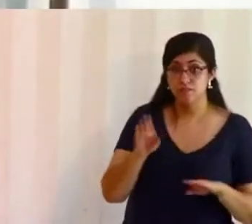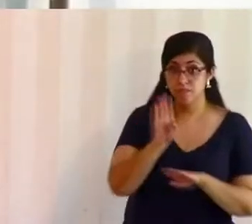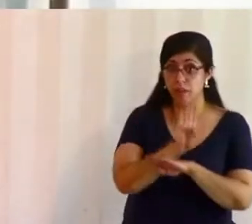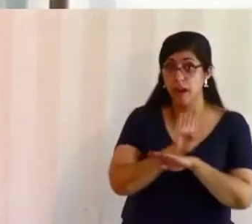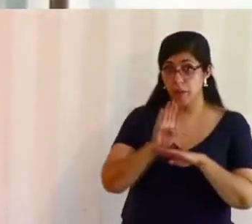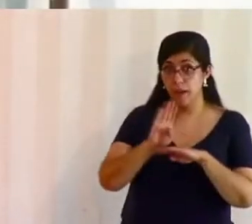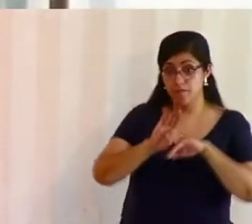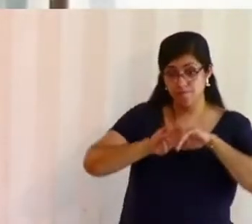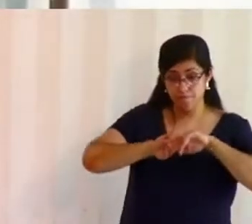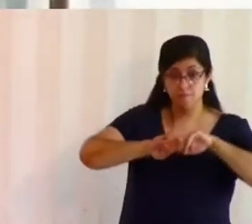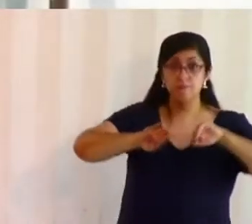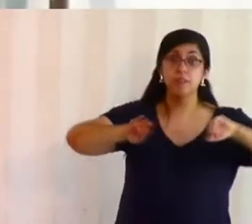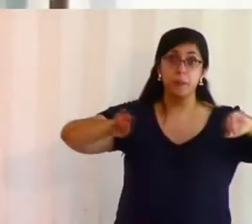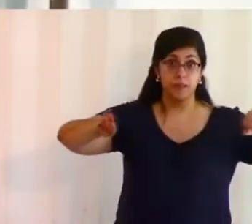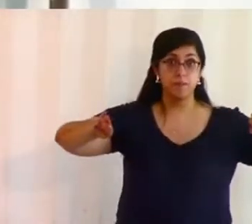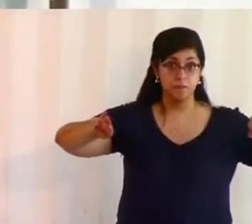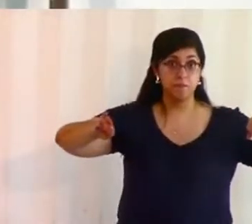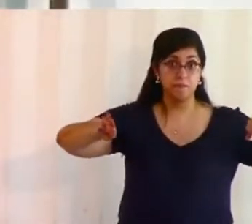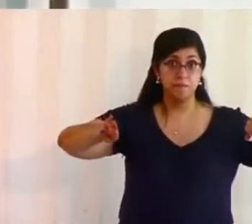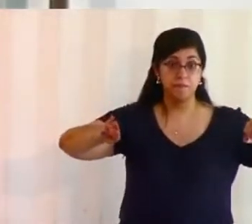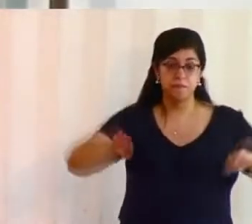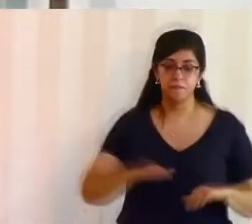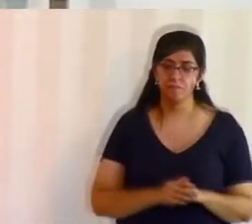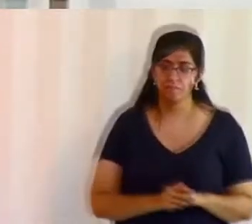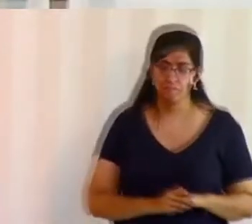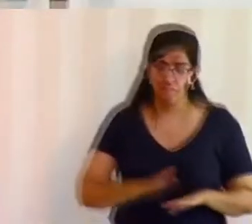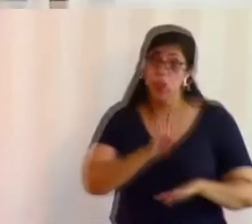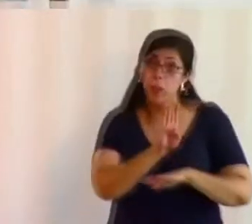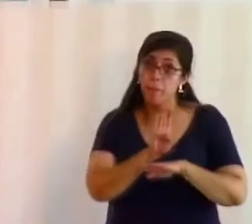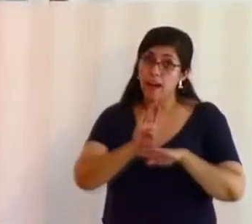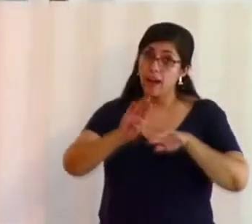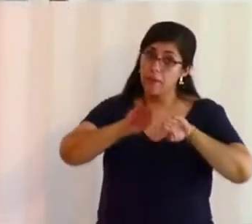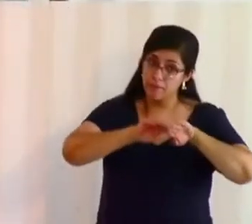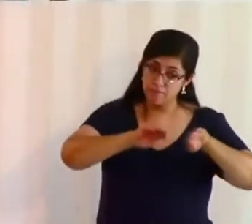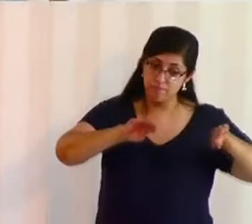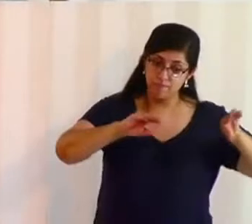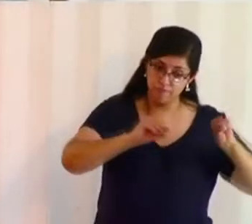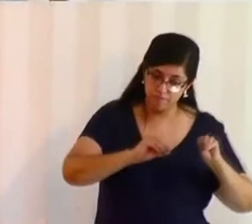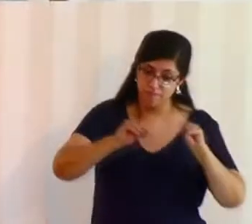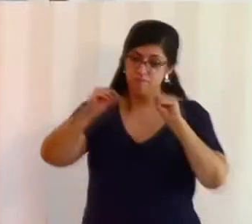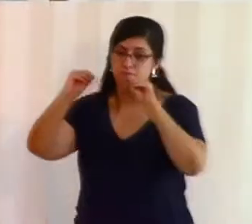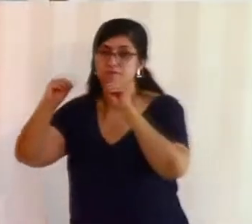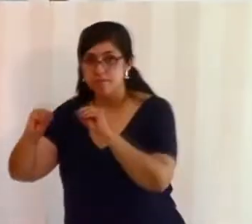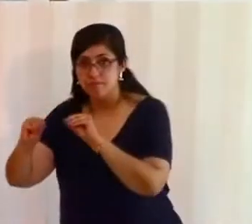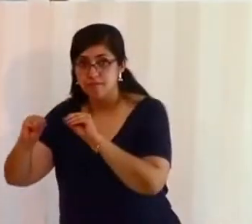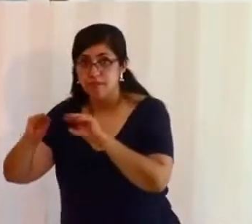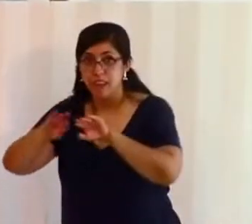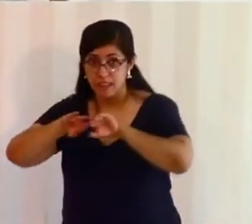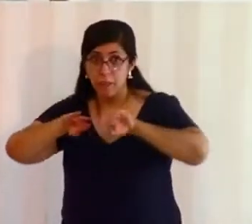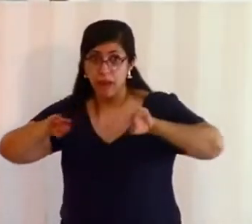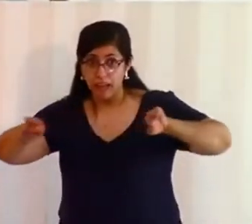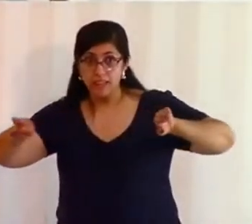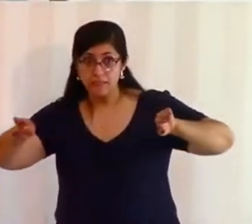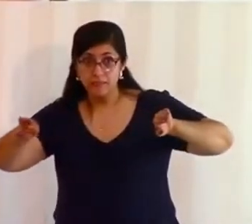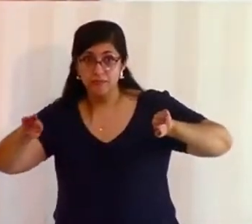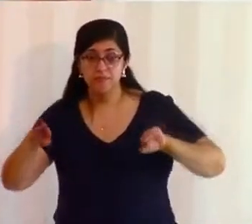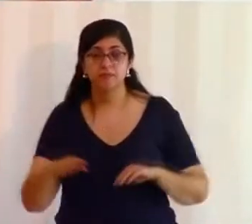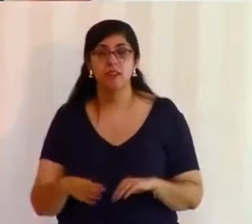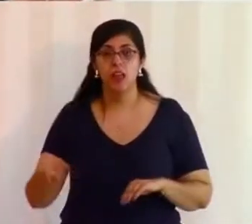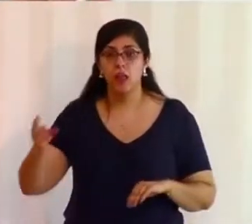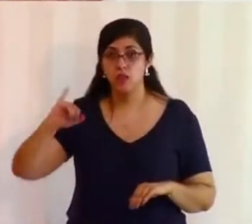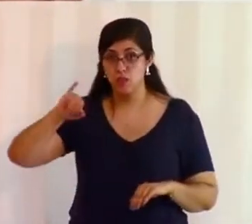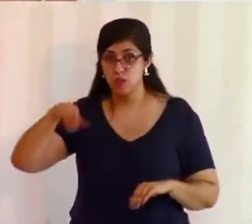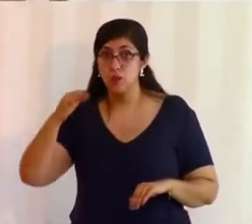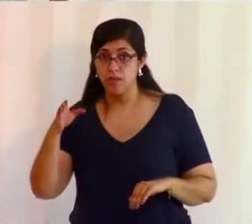separam, eles se apartam. Barnabé, que é primo de João Marcos, não desiste de João Marcos. Barnabé tem uma qualidade, não